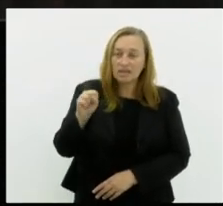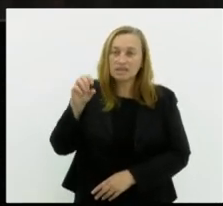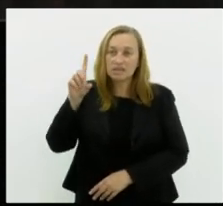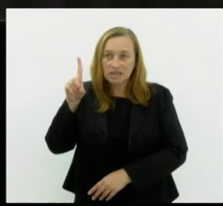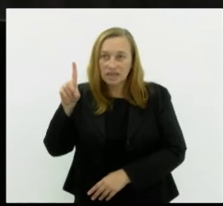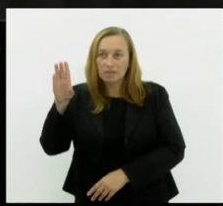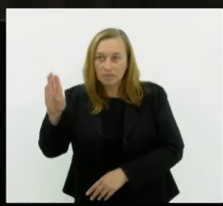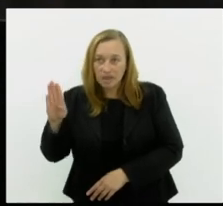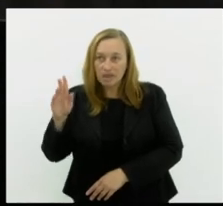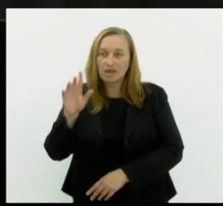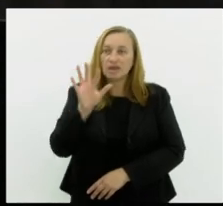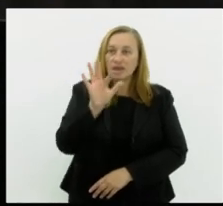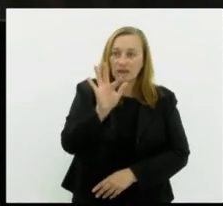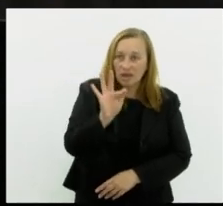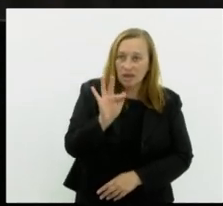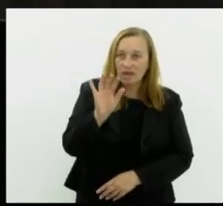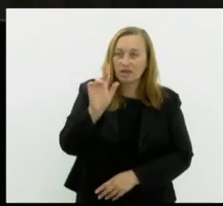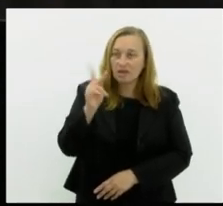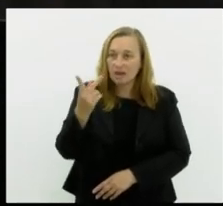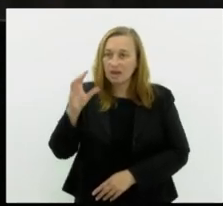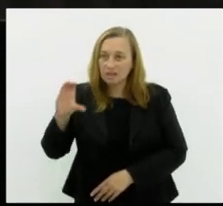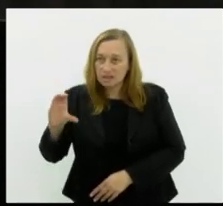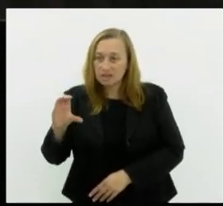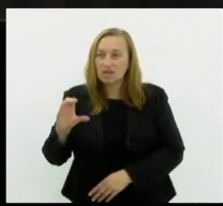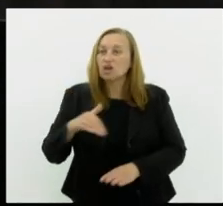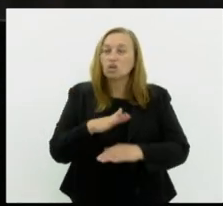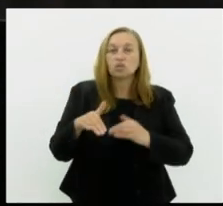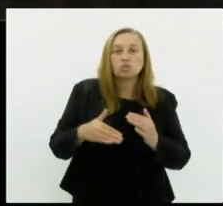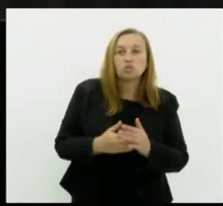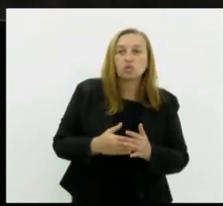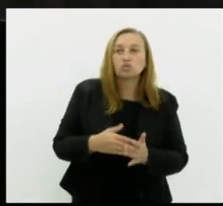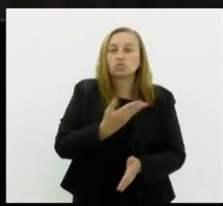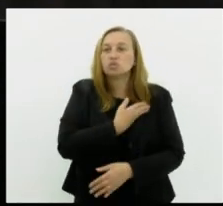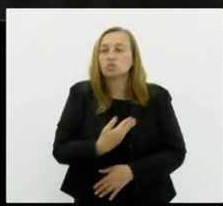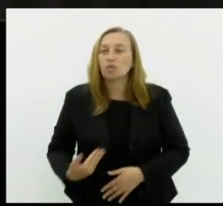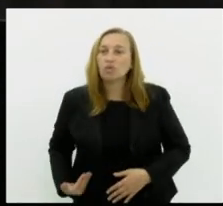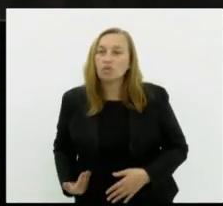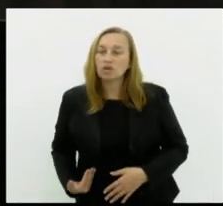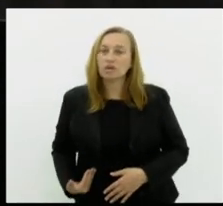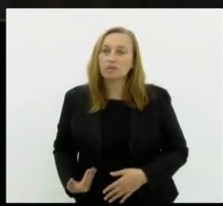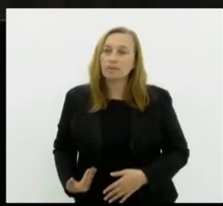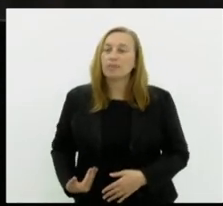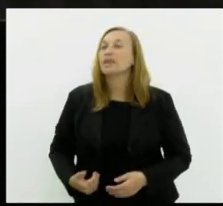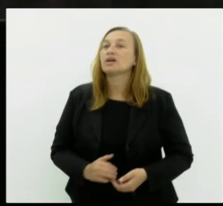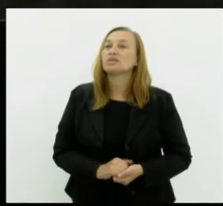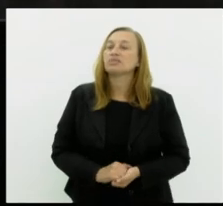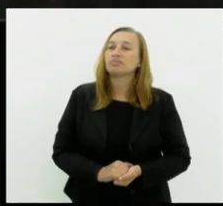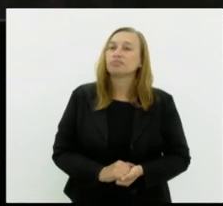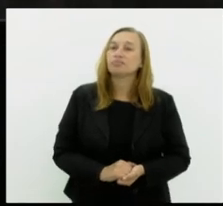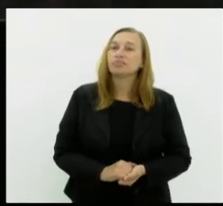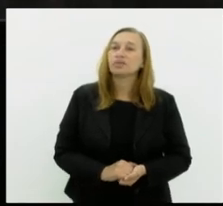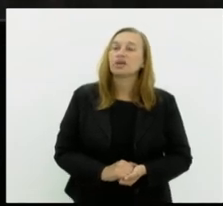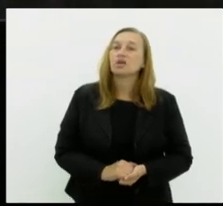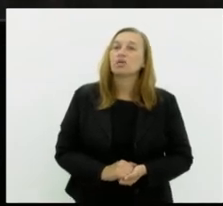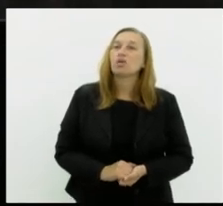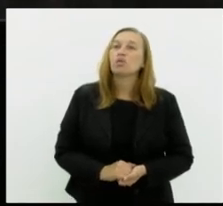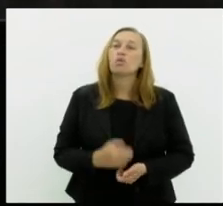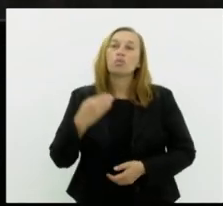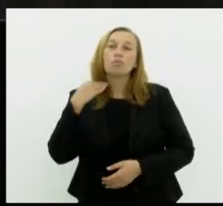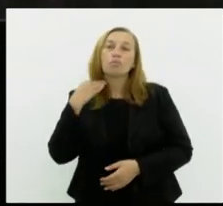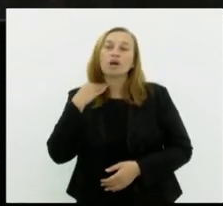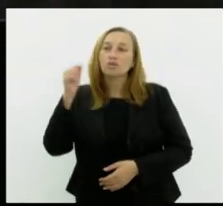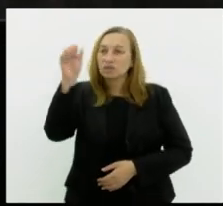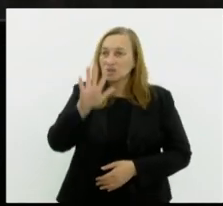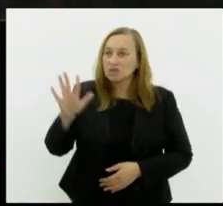com Fernando Henrique Cardoso, todos os governos, a tecnocracia do Tesouro Nacional